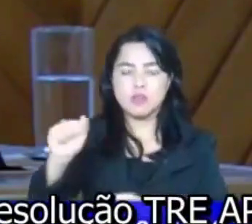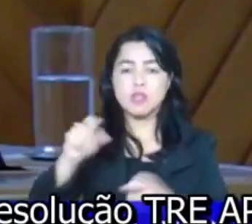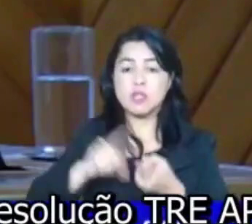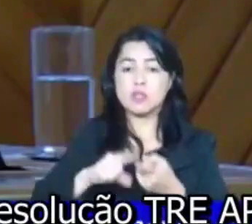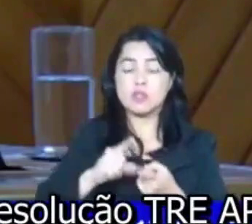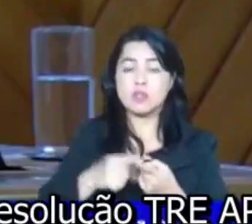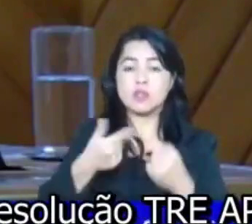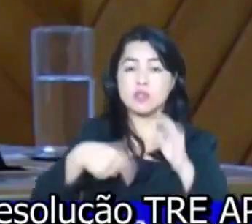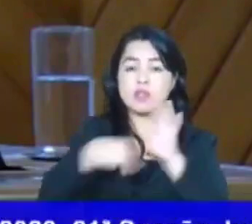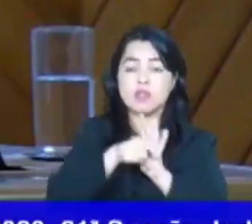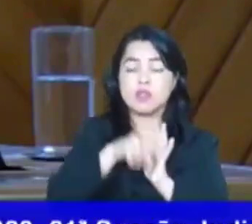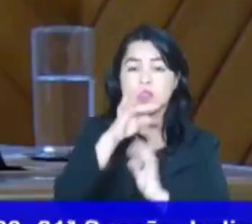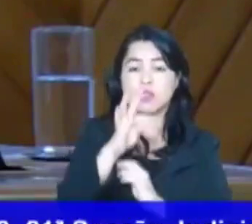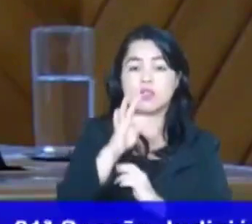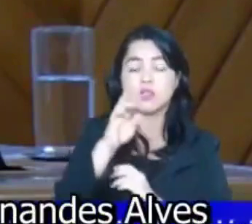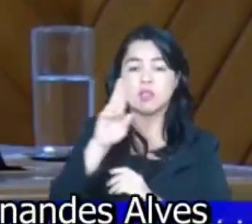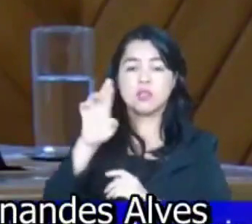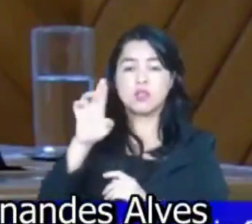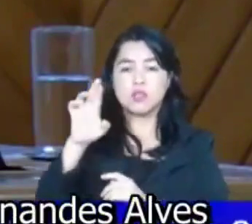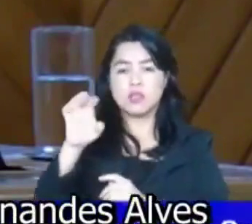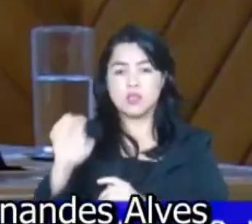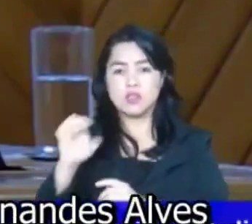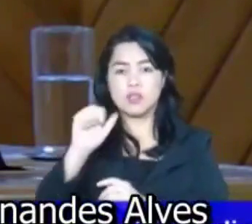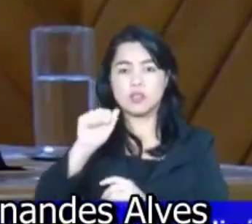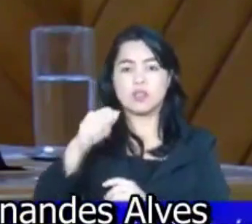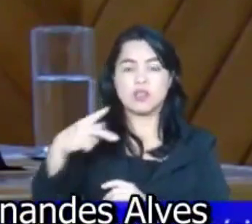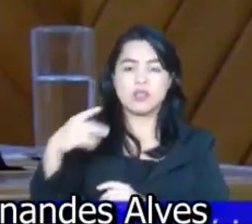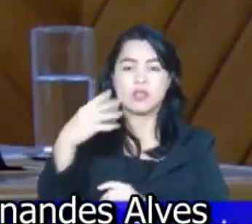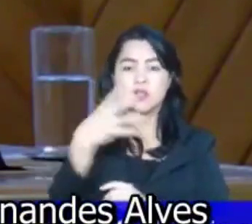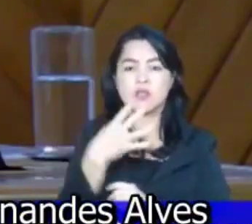resolução TRE-AP